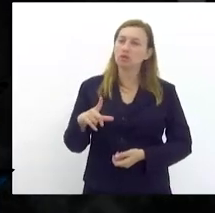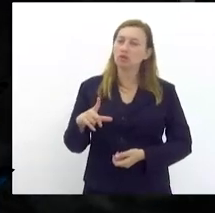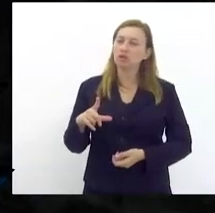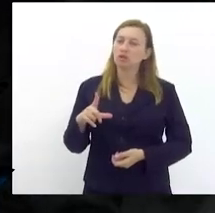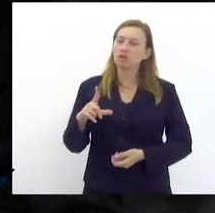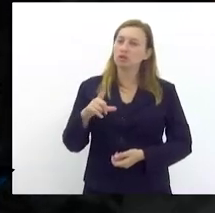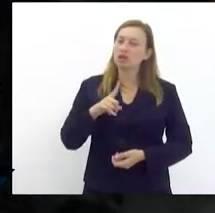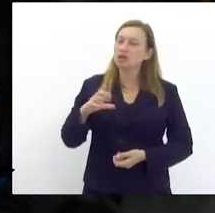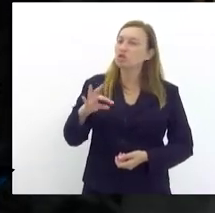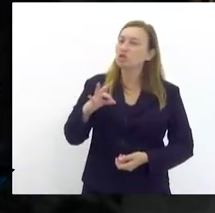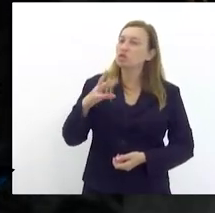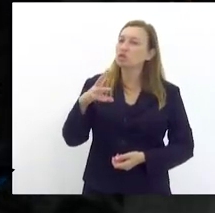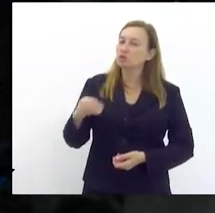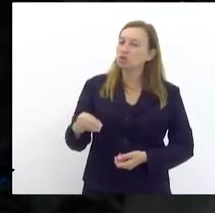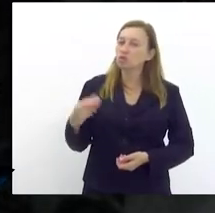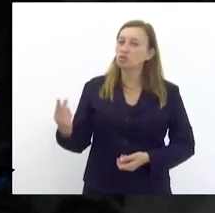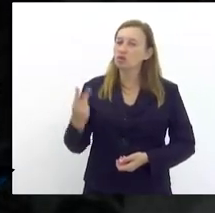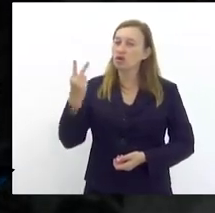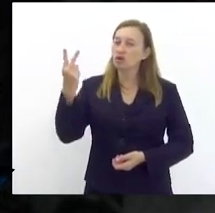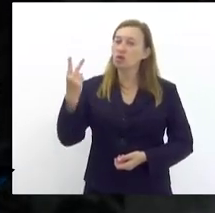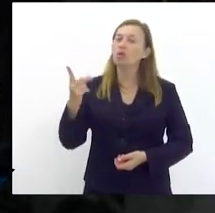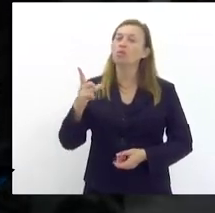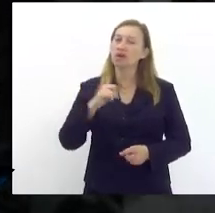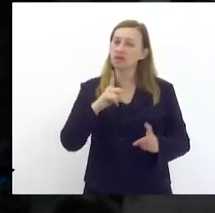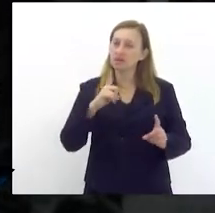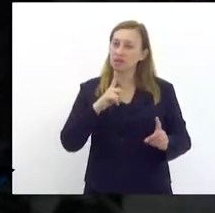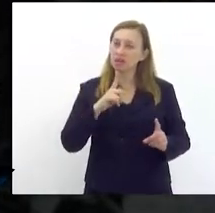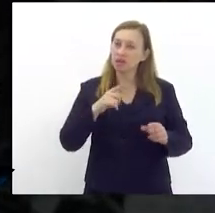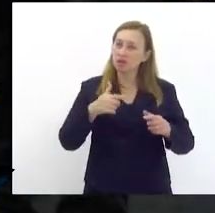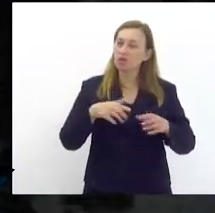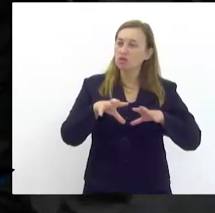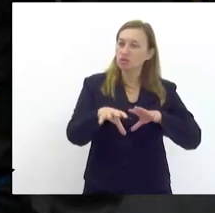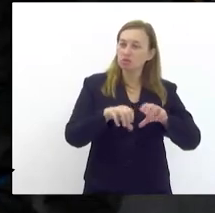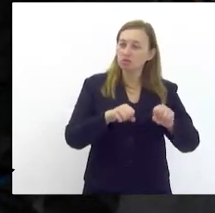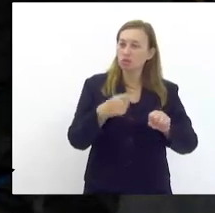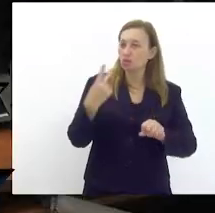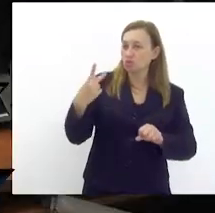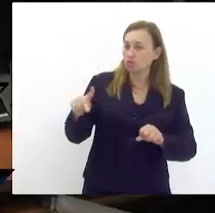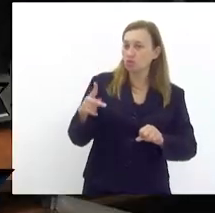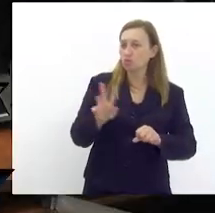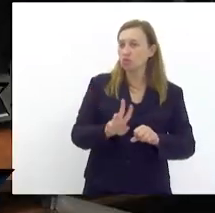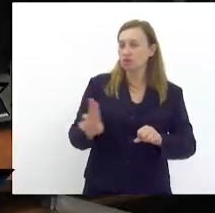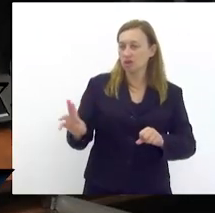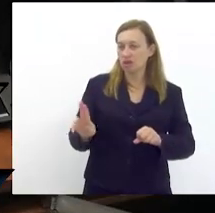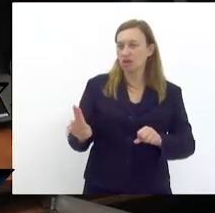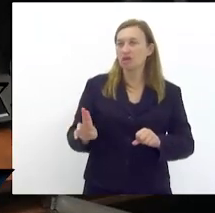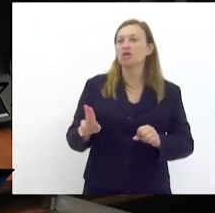os méritos para que tenham diploma com o nome dele voltamos